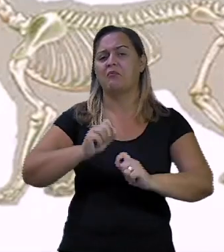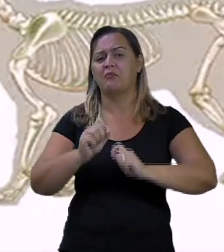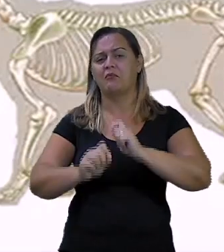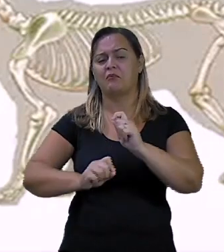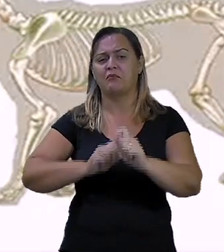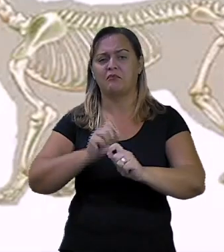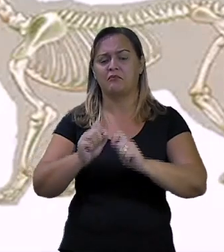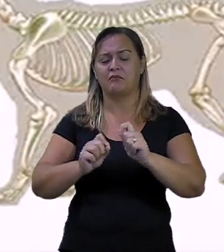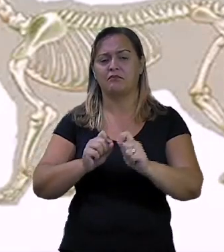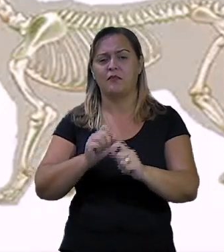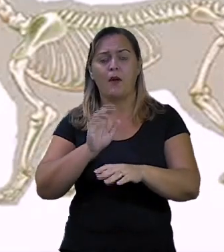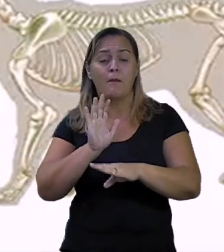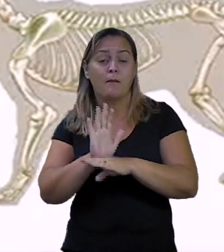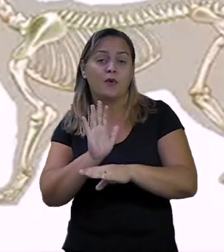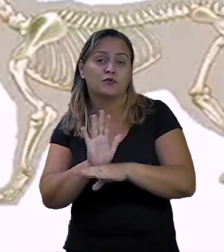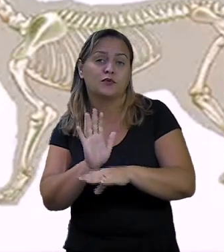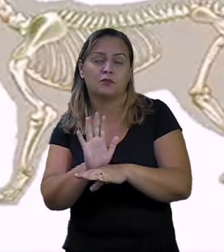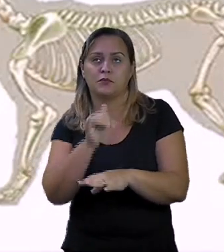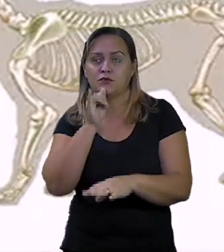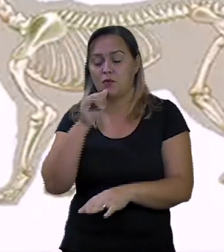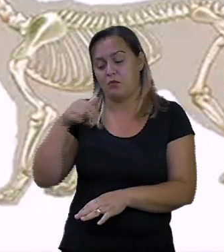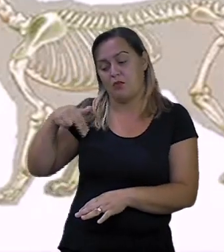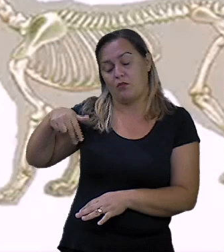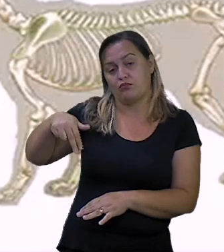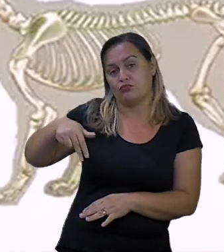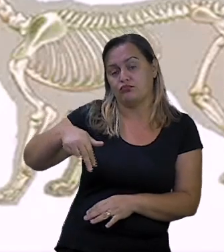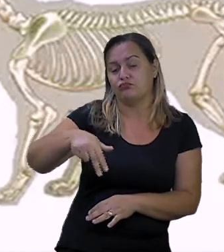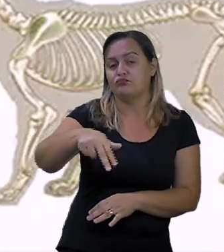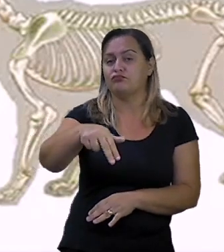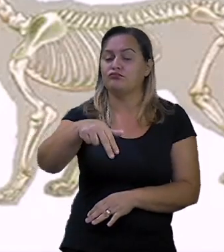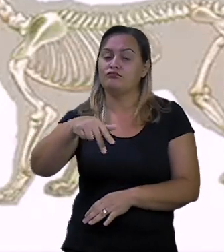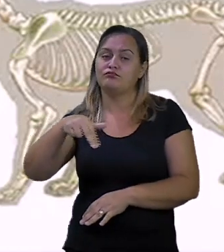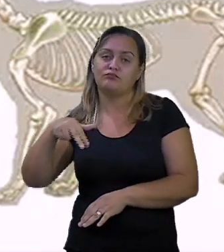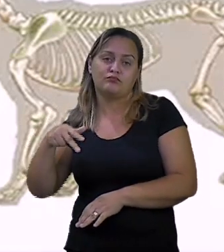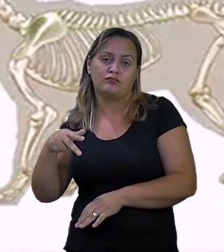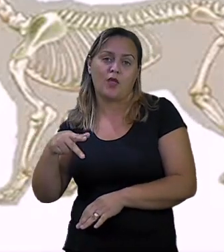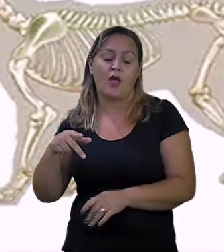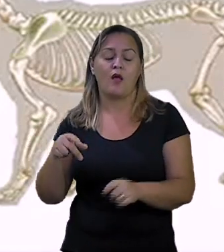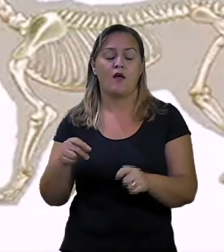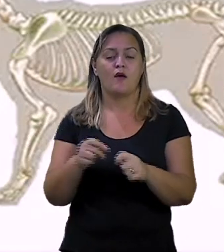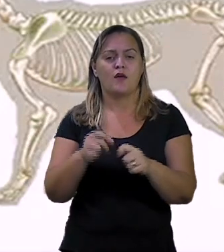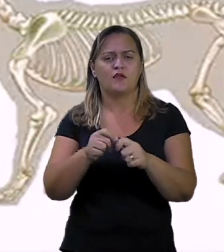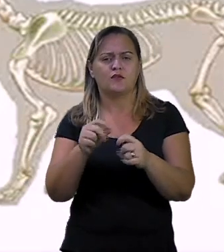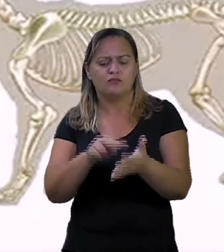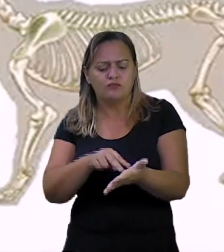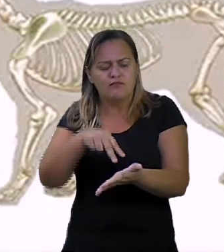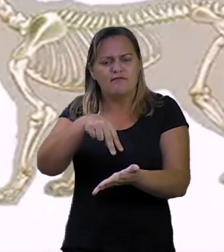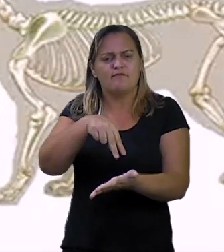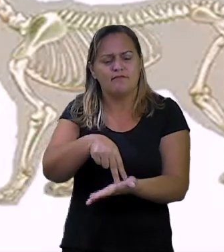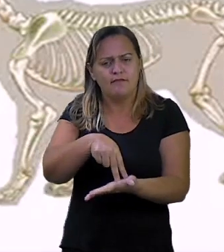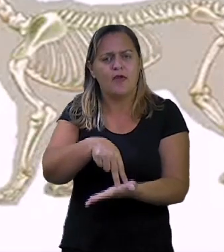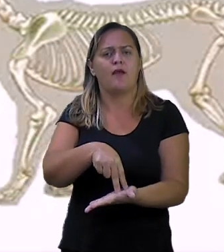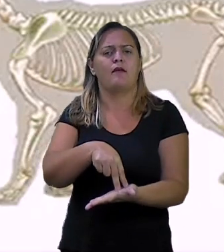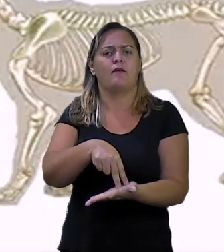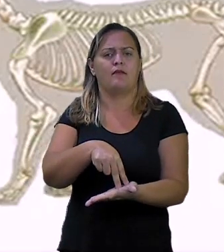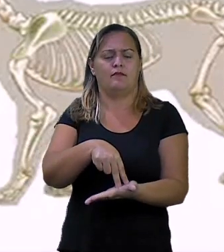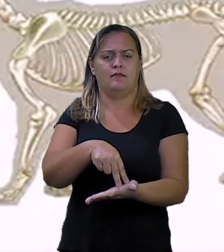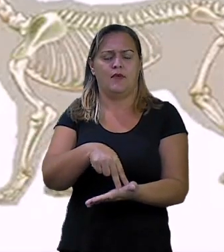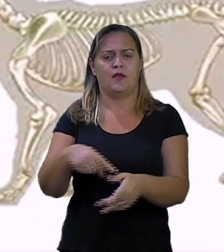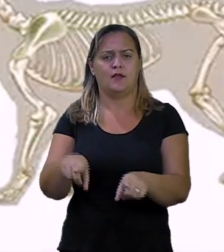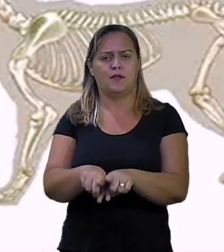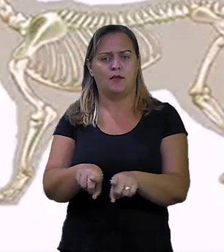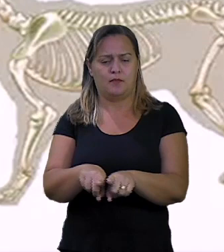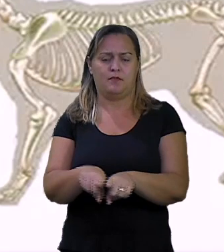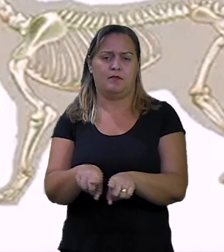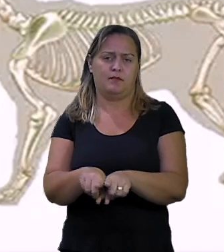né ele vai ajudar a locomoção a sustentar este indivíduo existem alguns animais que